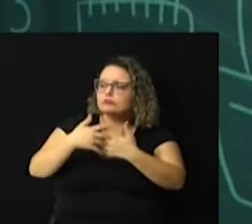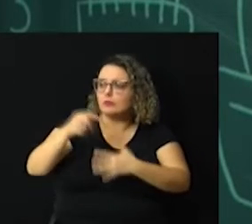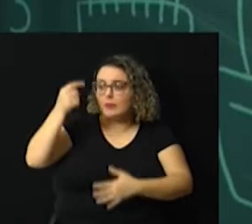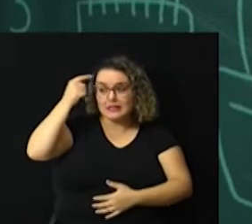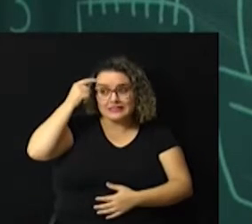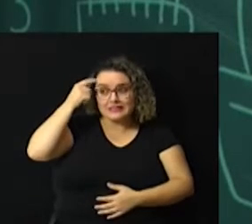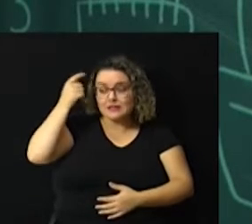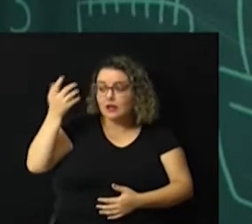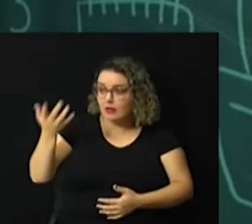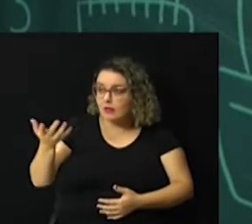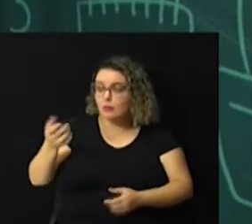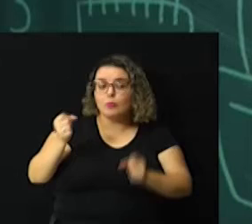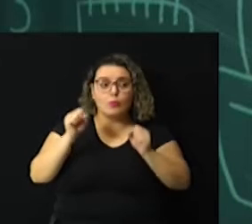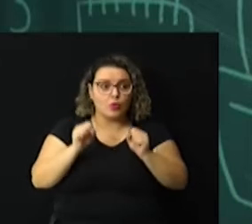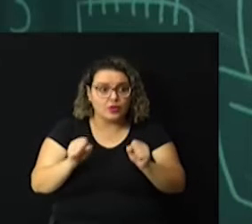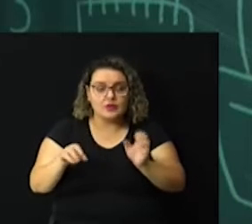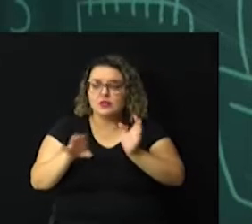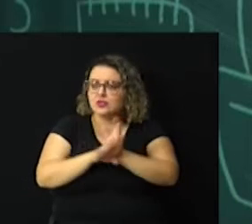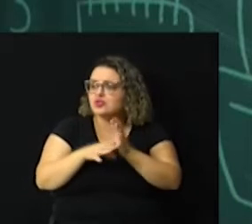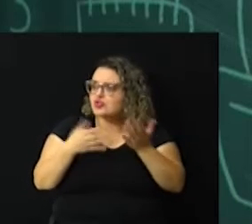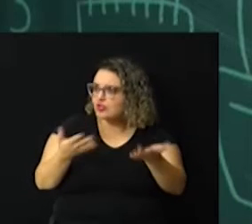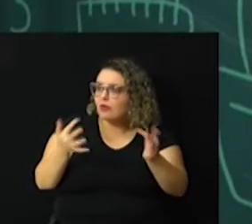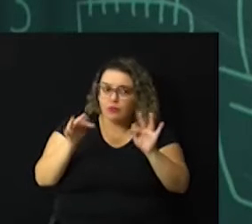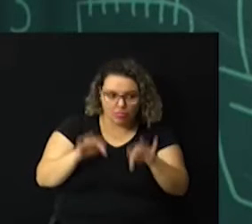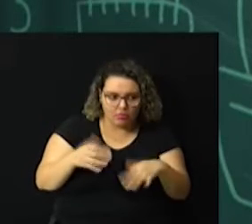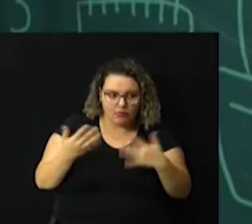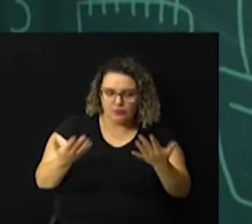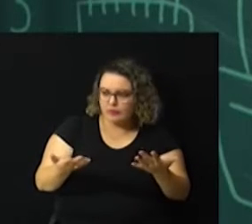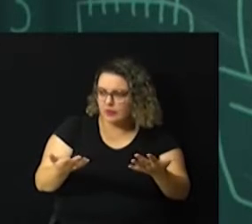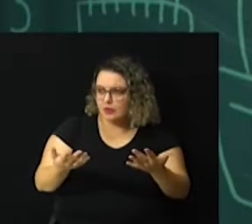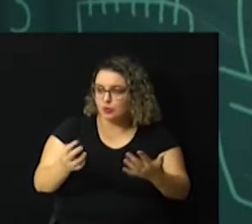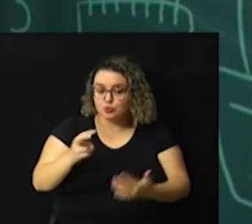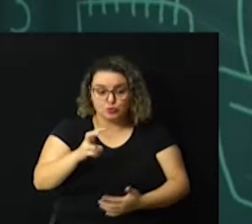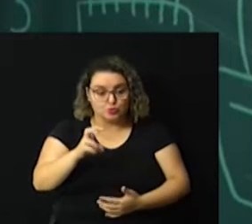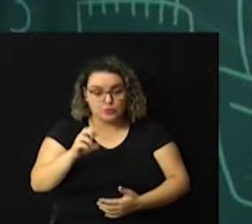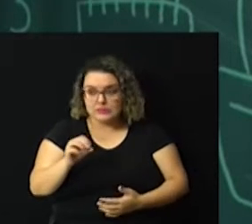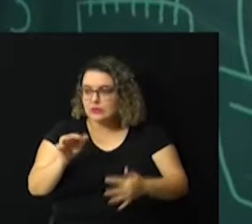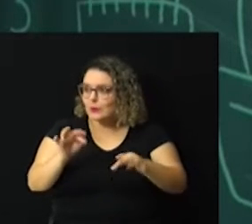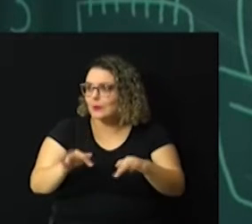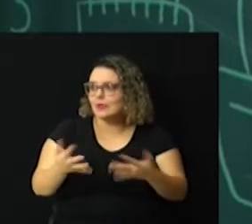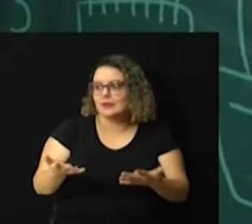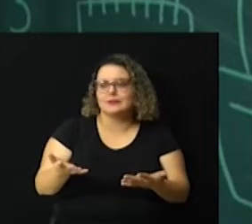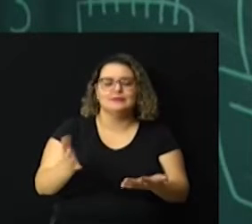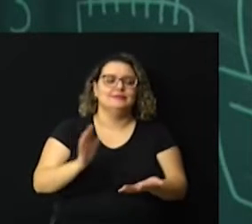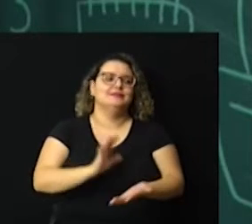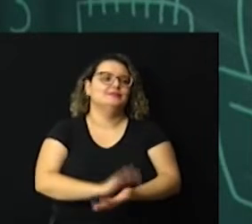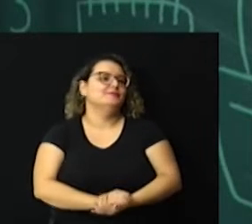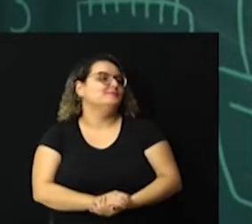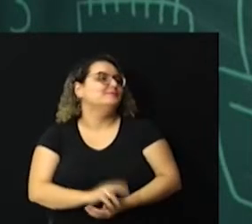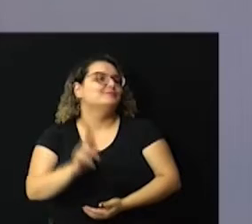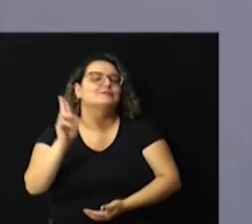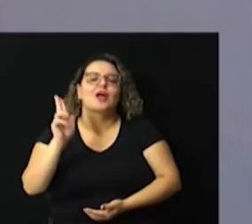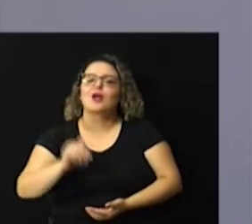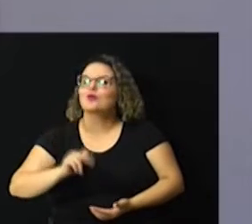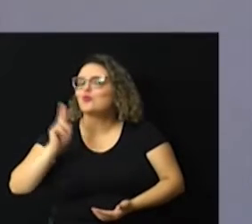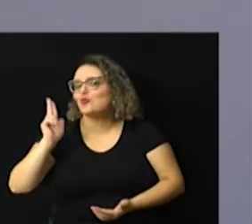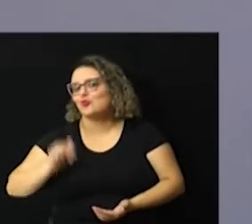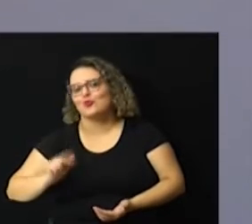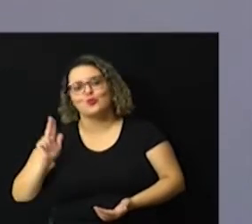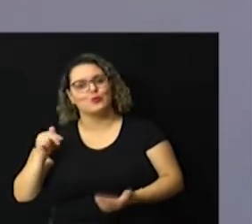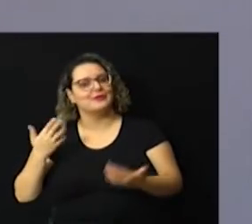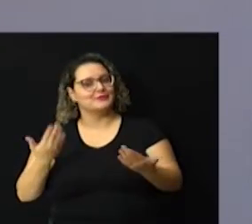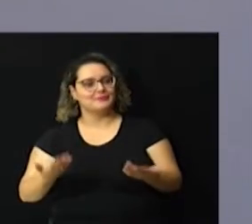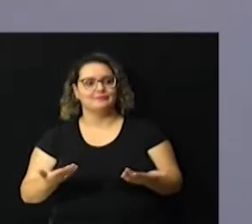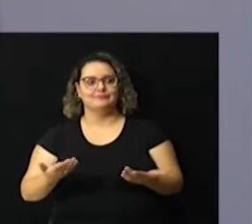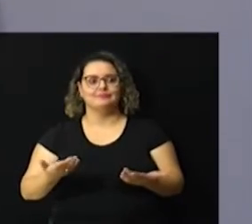que poderia chegar na final, estar entre os 50 finalistas? Jamais.